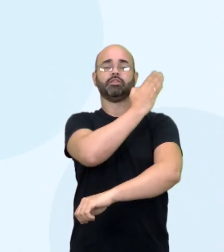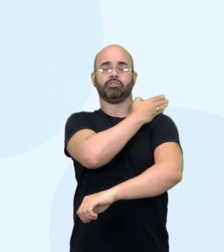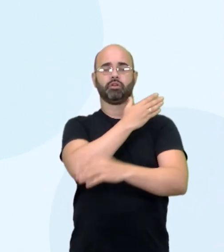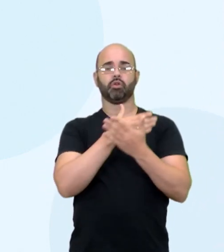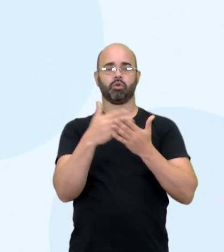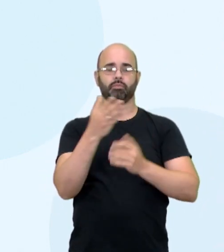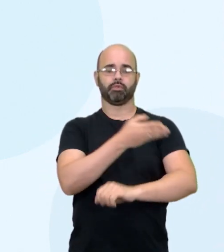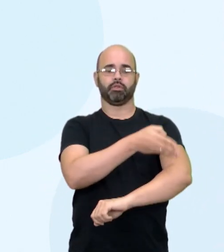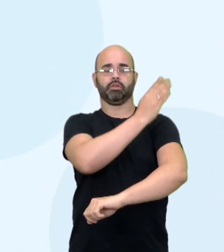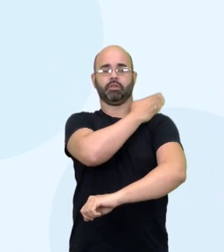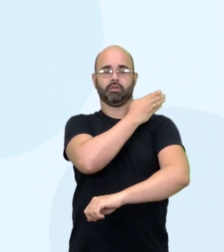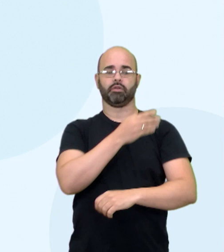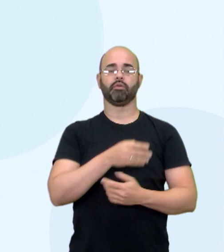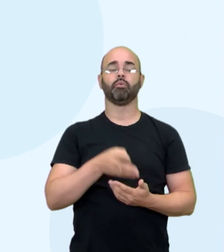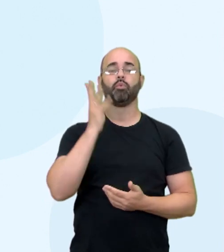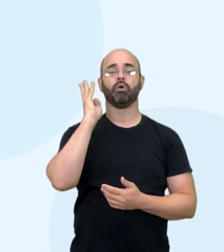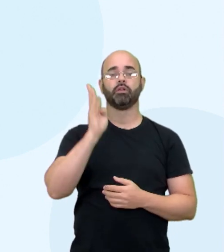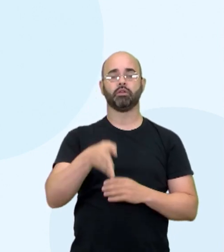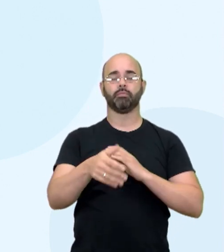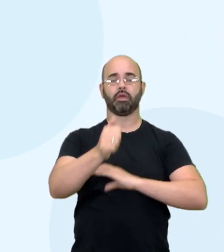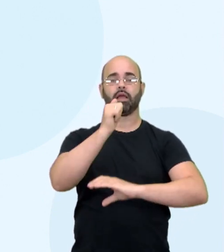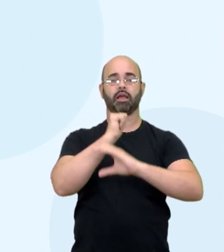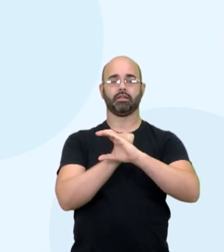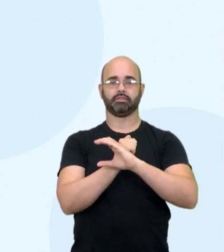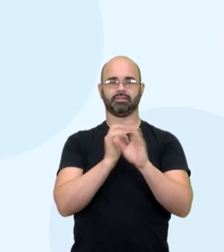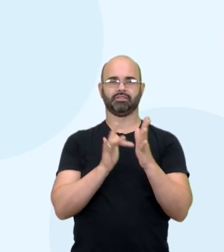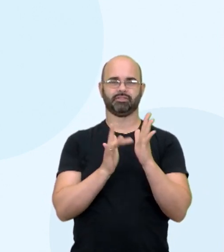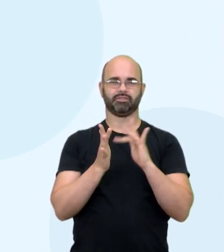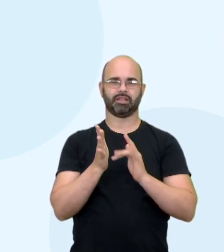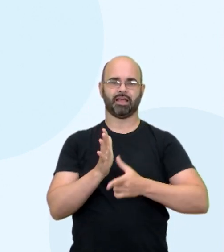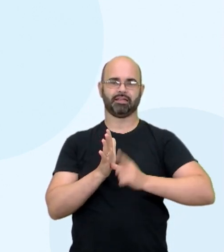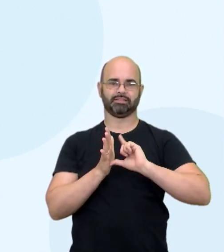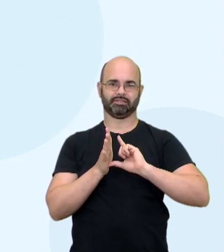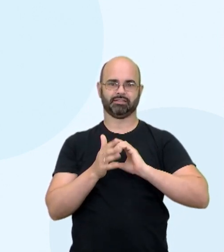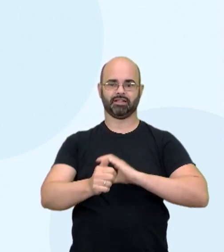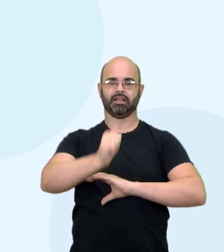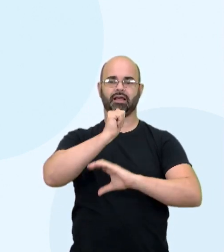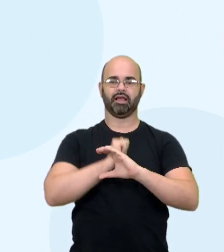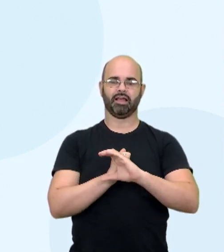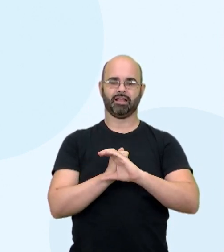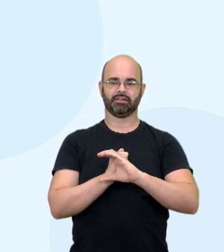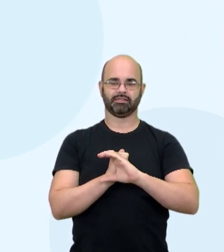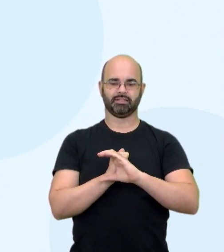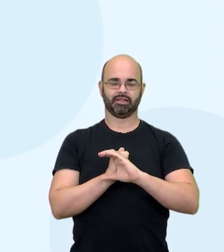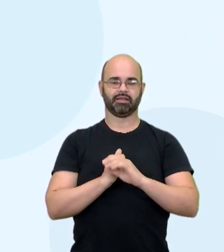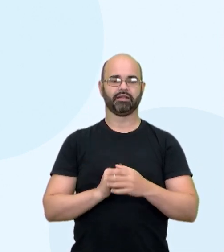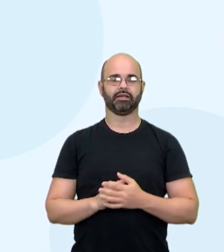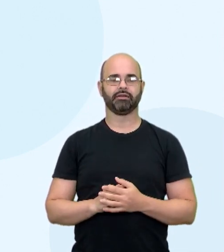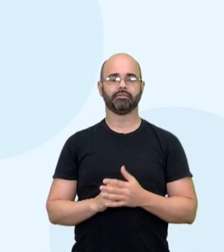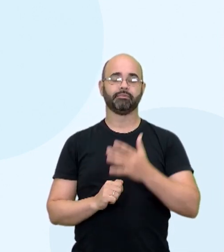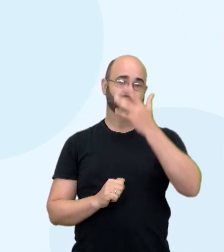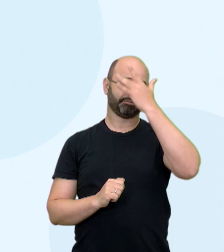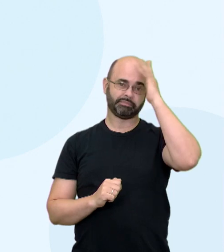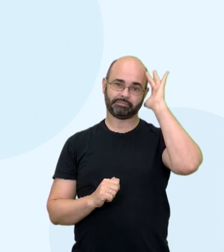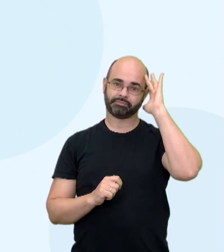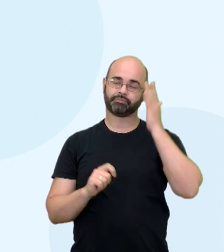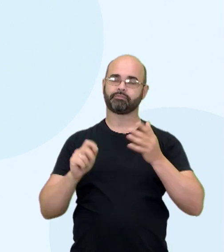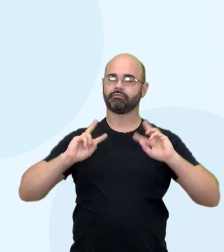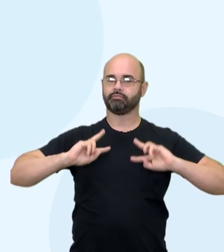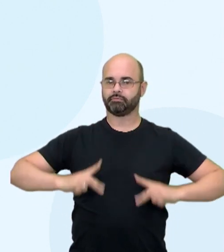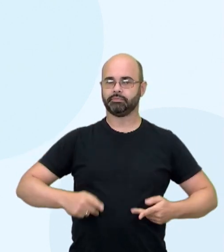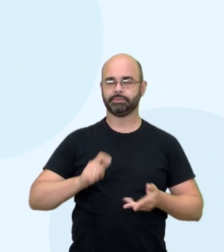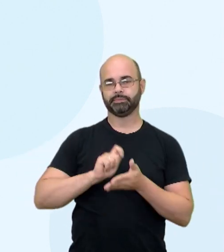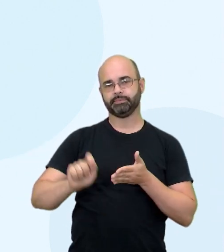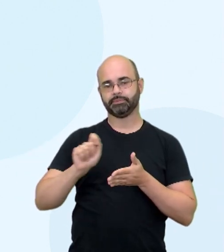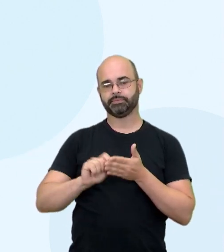em 4000 a.C., quando a humanidade concebe a escrita, né? E se passa da